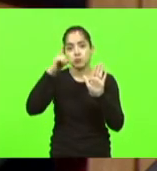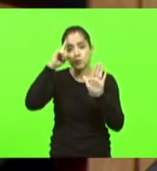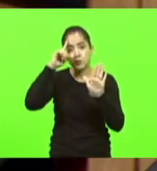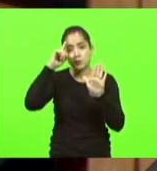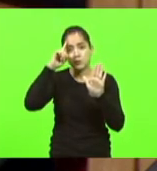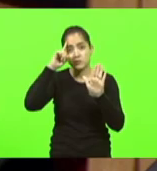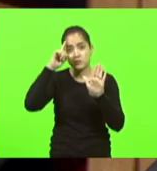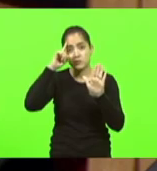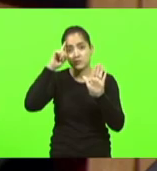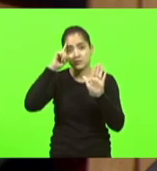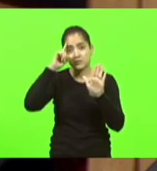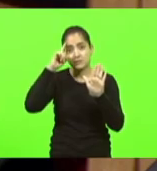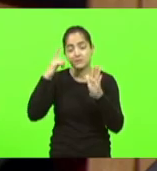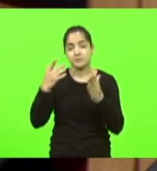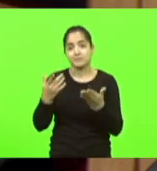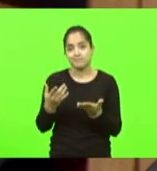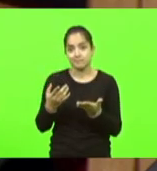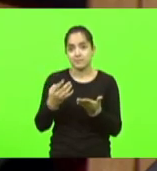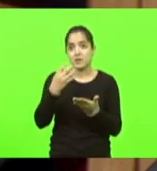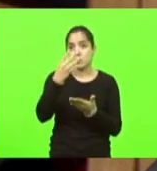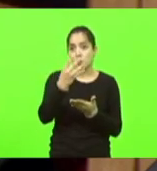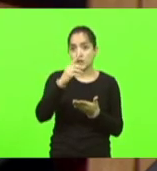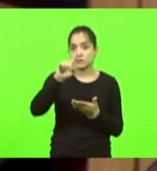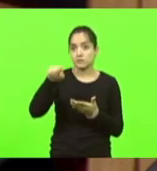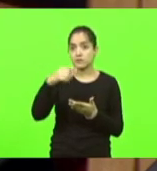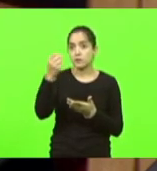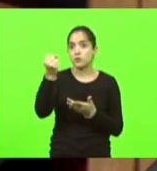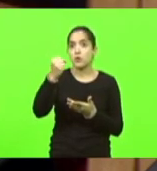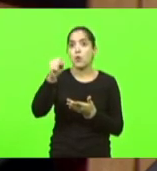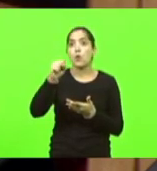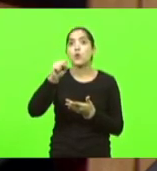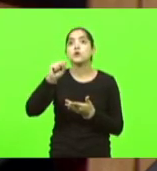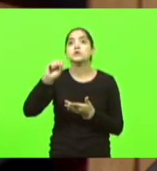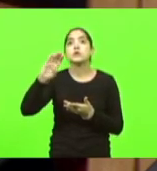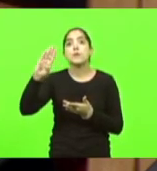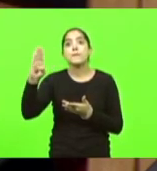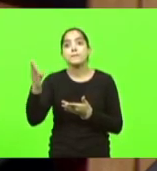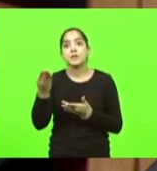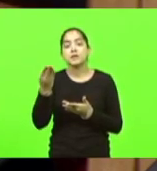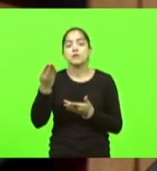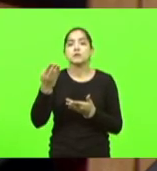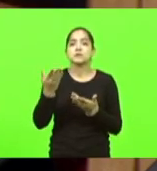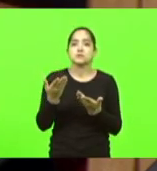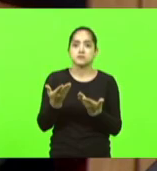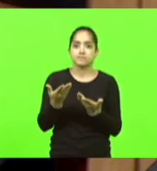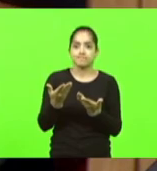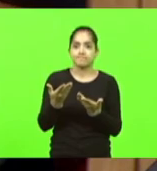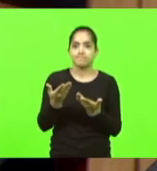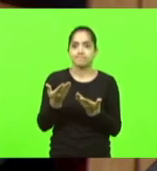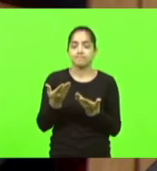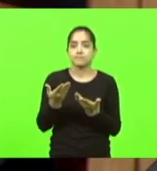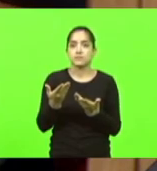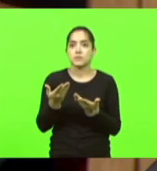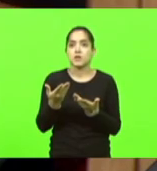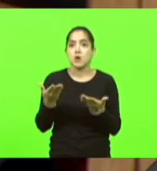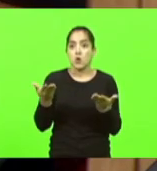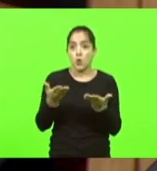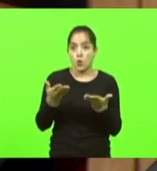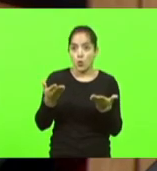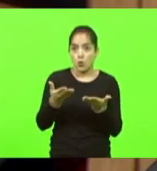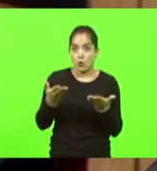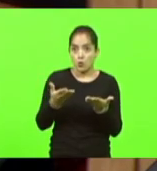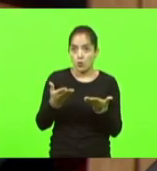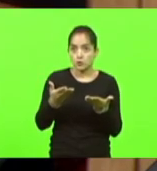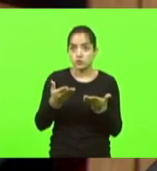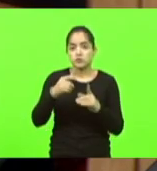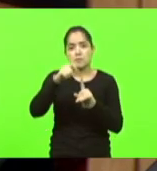de os bilhões todos os todos os meses na verdade que passa hoje na verdade